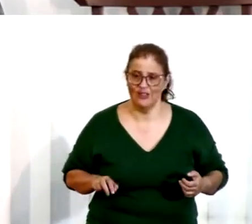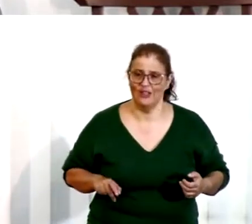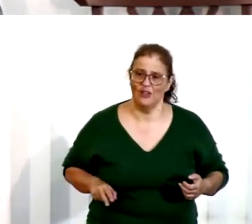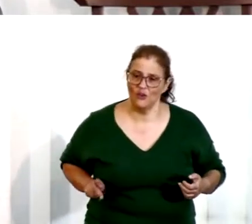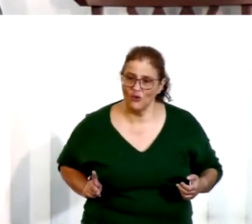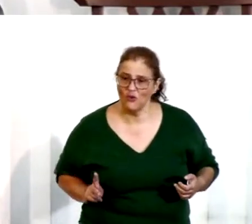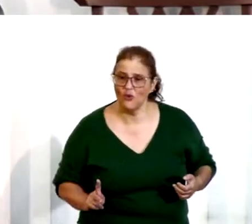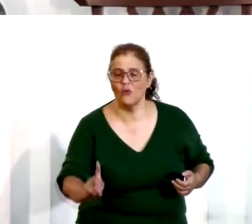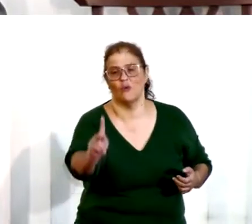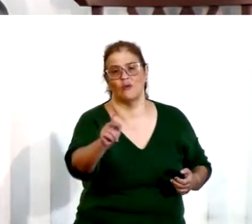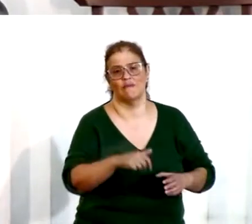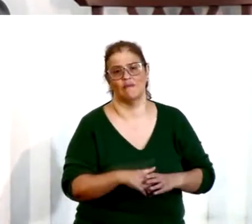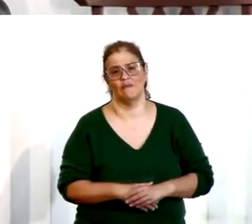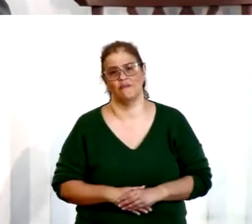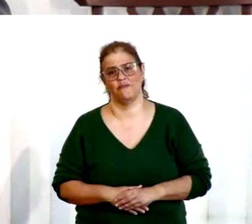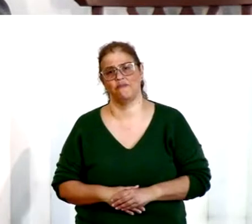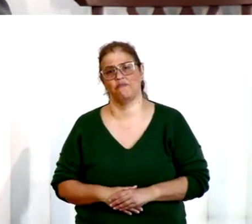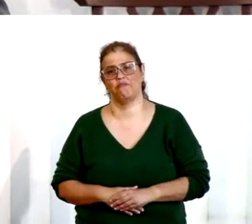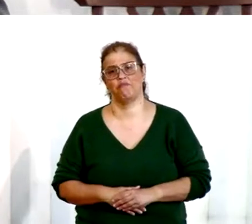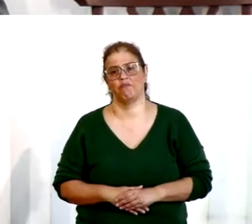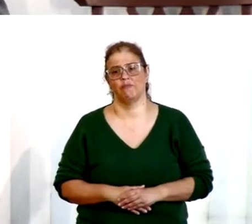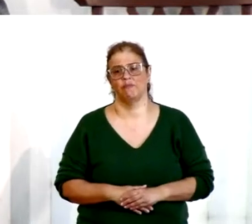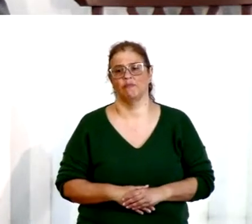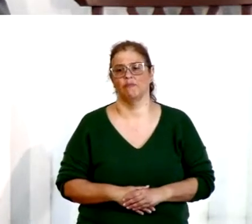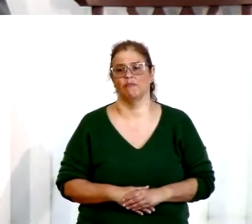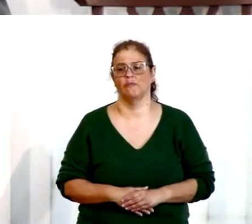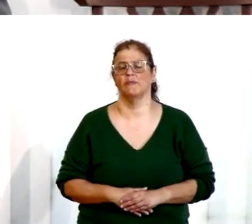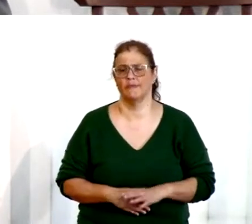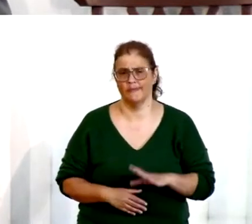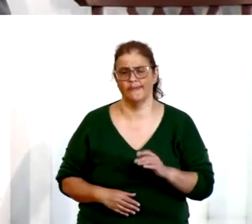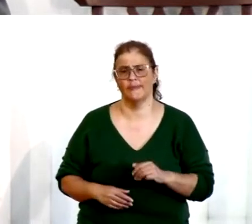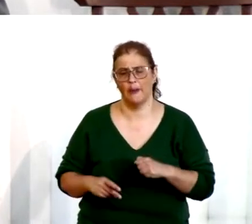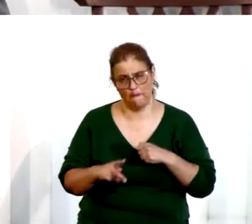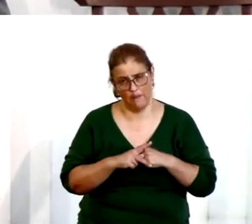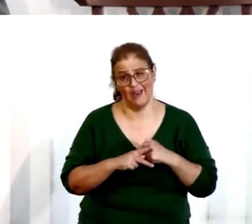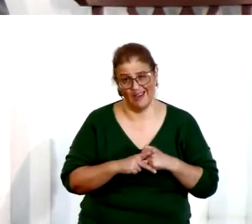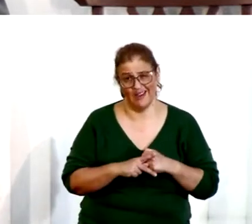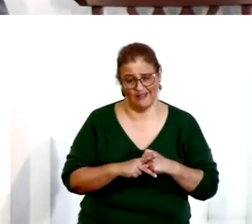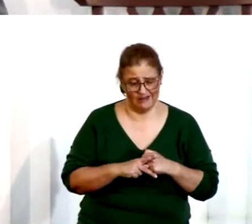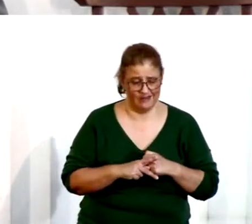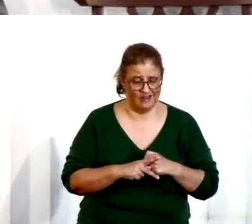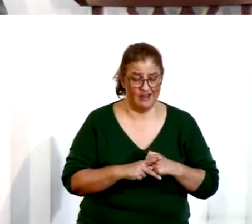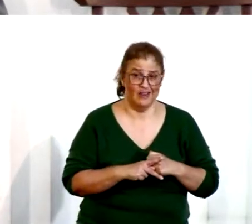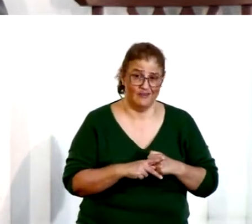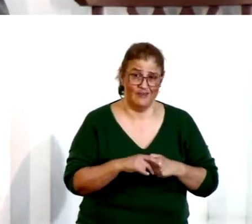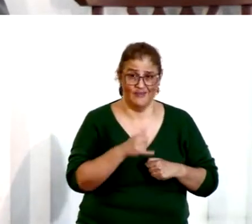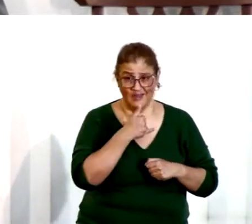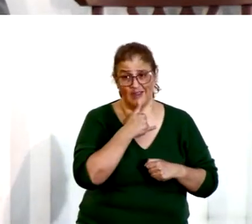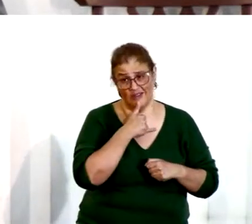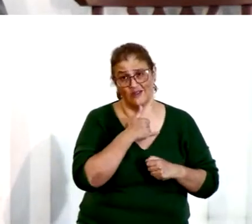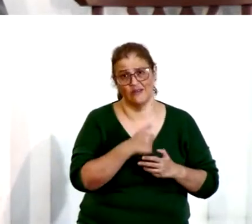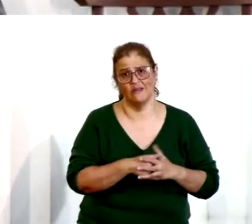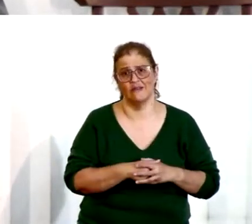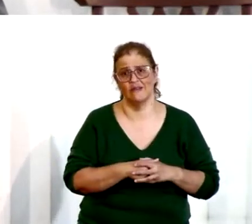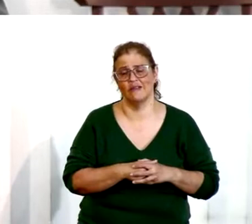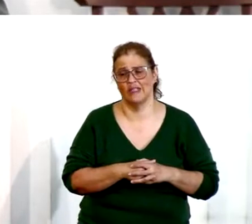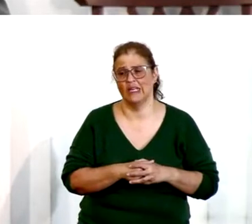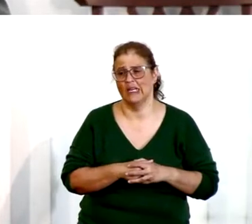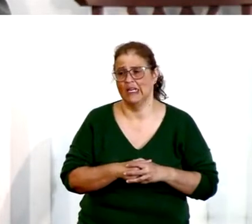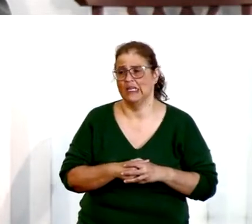está pensando no crescimento espiritual. Certamente Pedro ficaria muito triste de saber que a sua igreja não teria